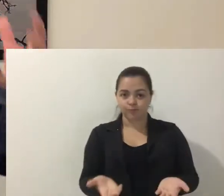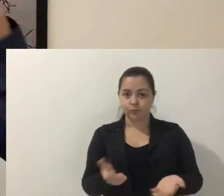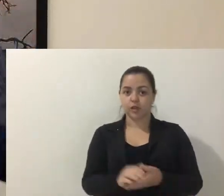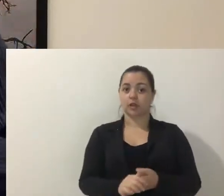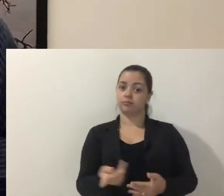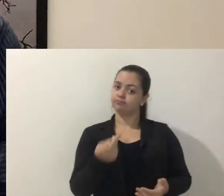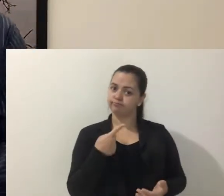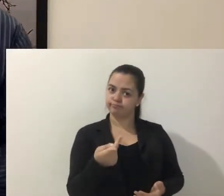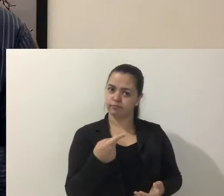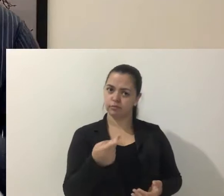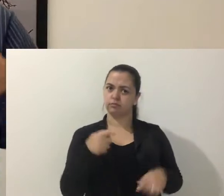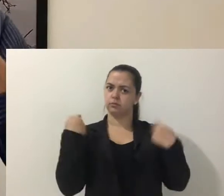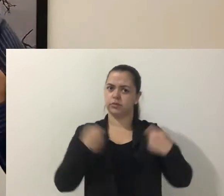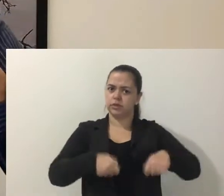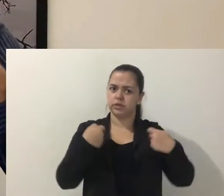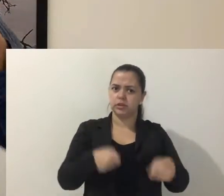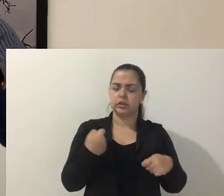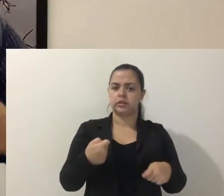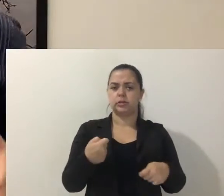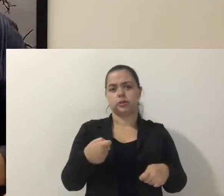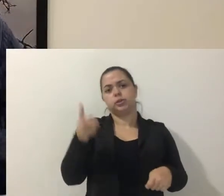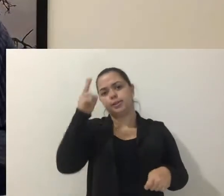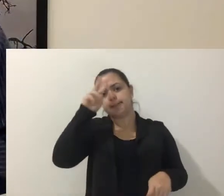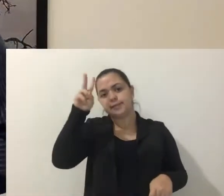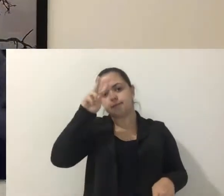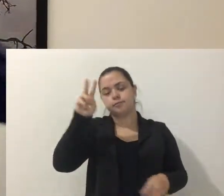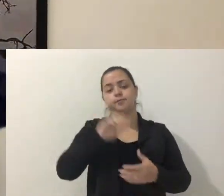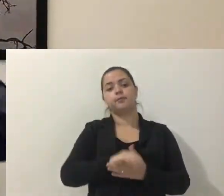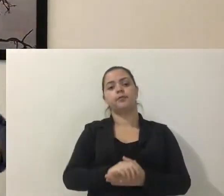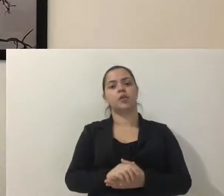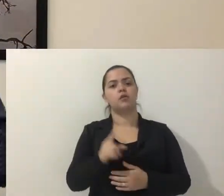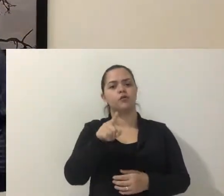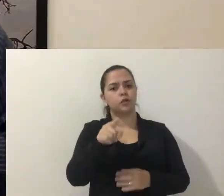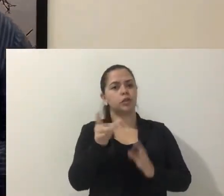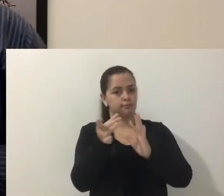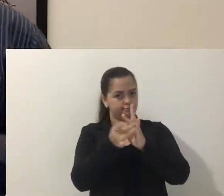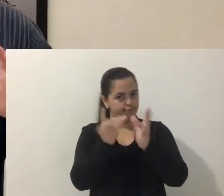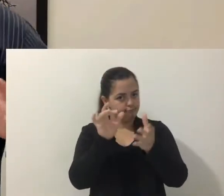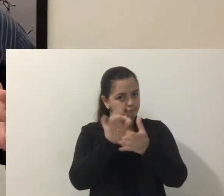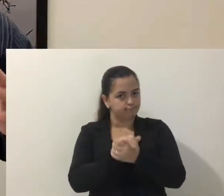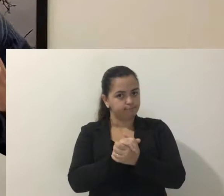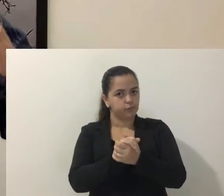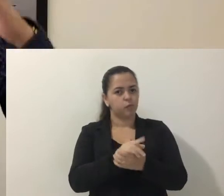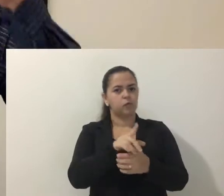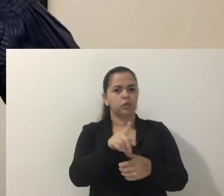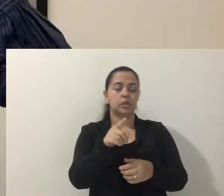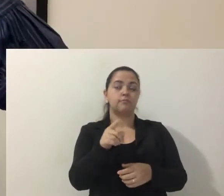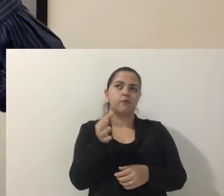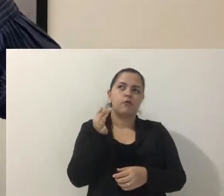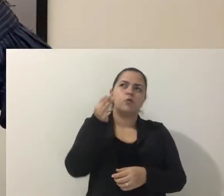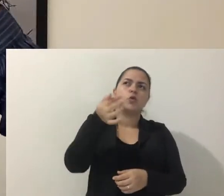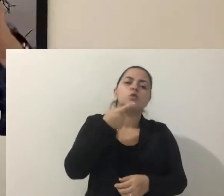precisamos resgatar. Você que está casado, você que pretende casar, nós precisamos de